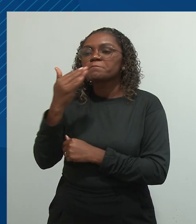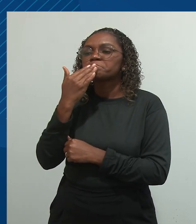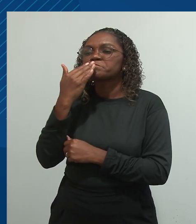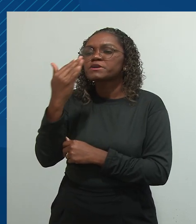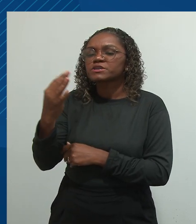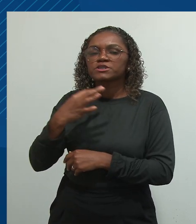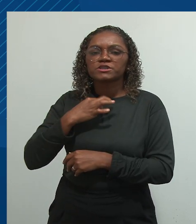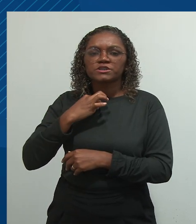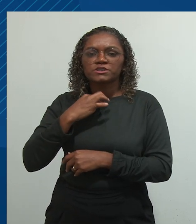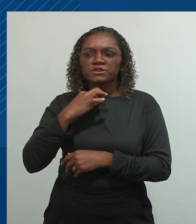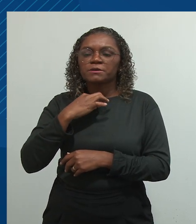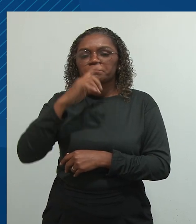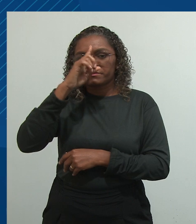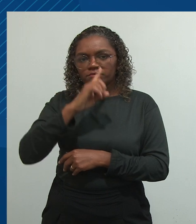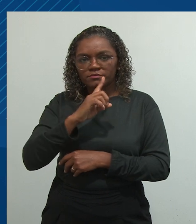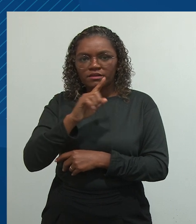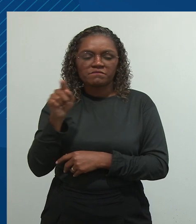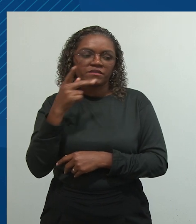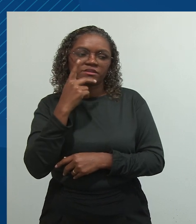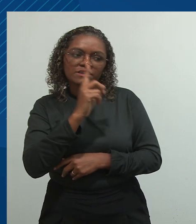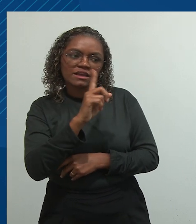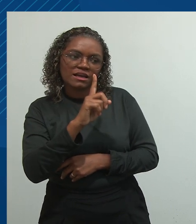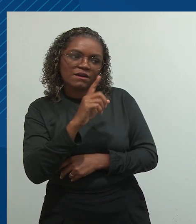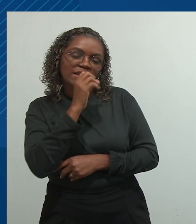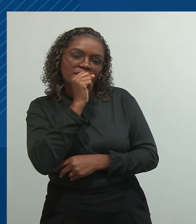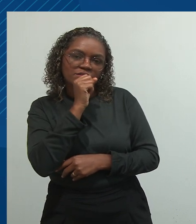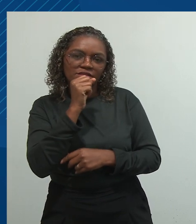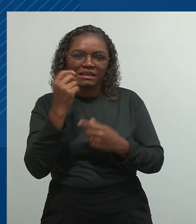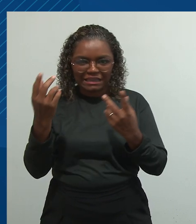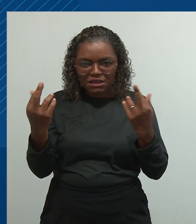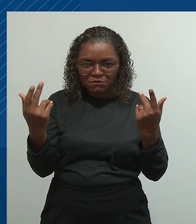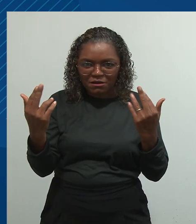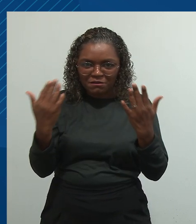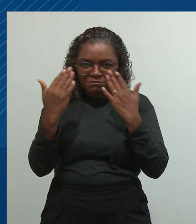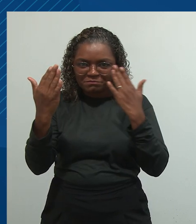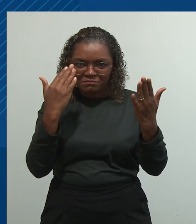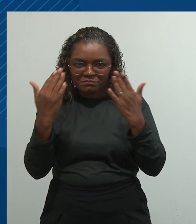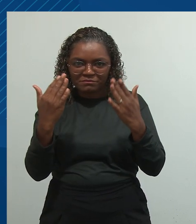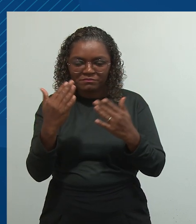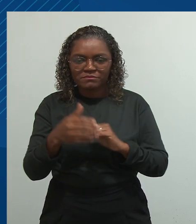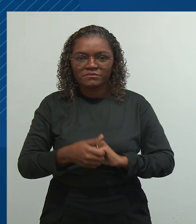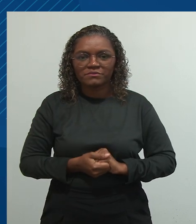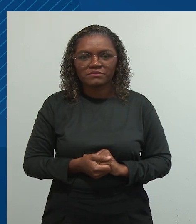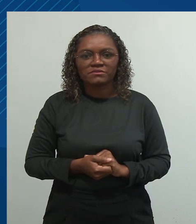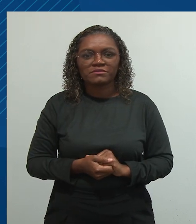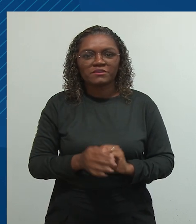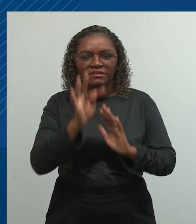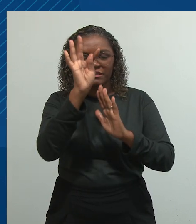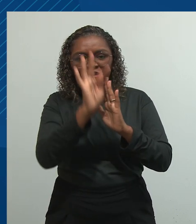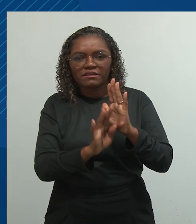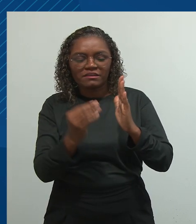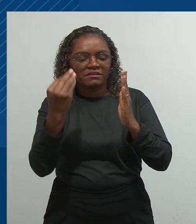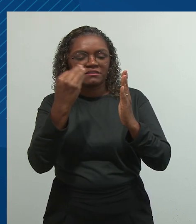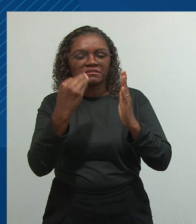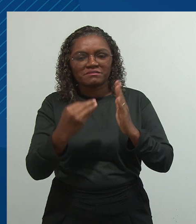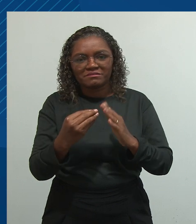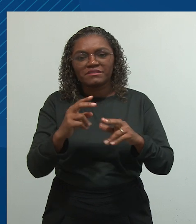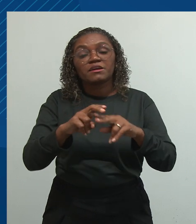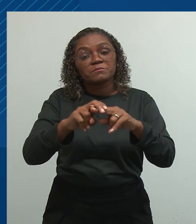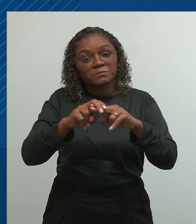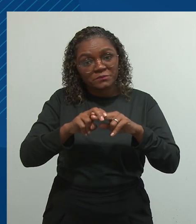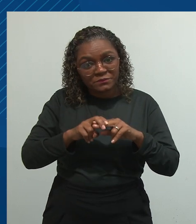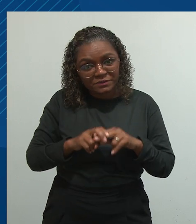é amarela, é laranja. Seria tipo isso, né? É isso. Não fazer essas coisas no texto, né? Tem um